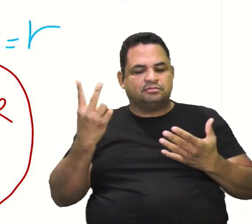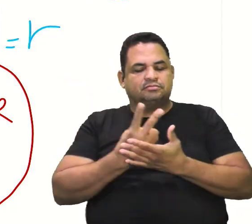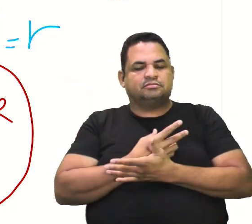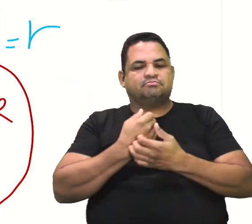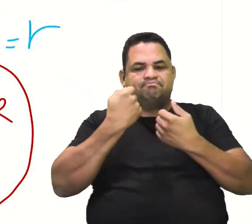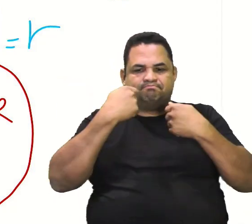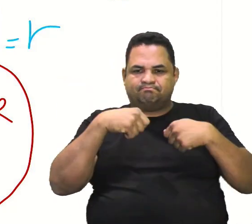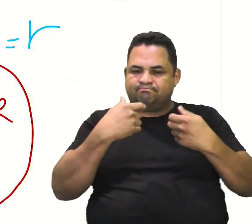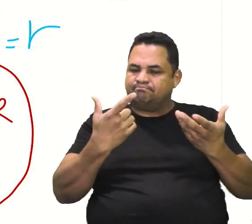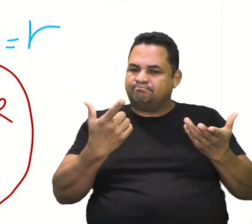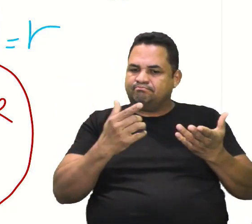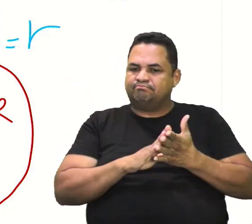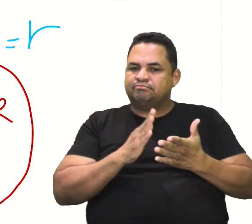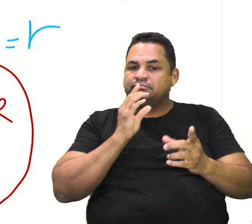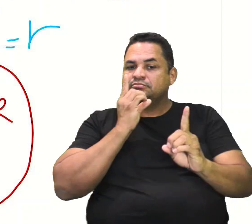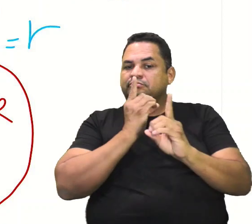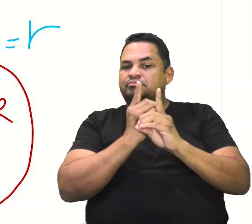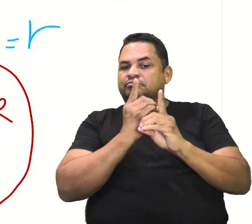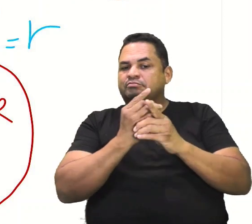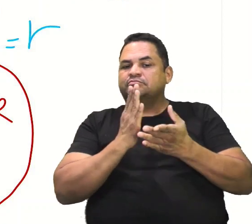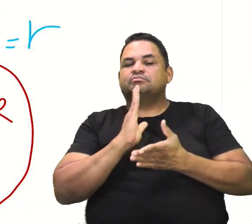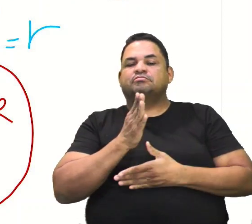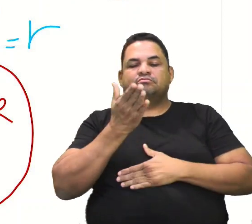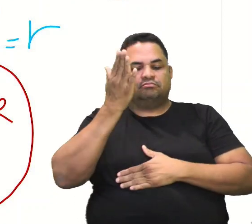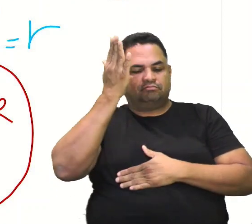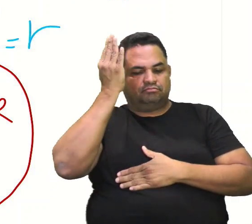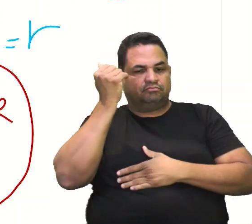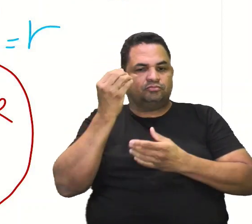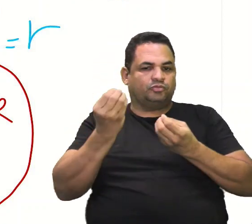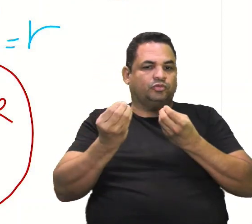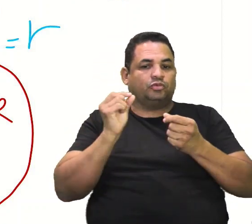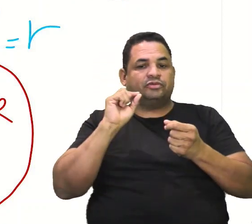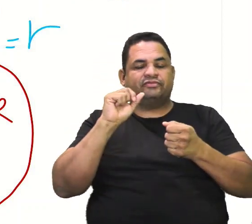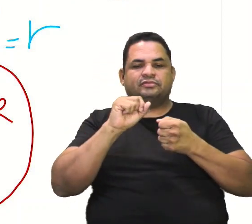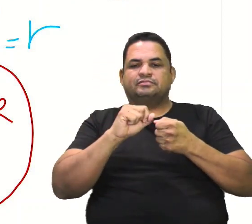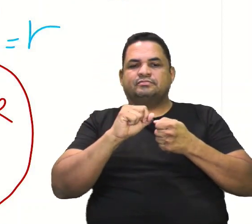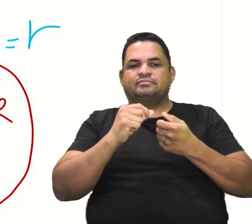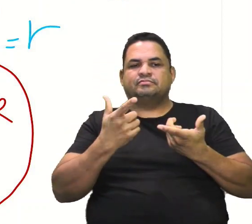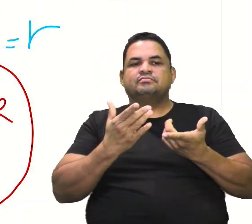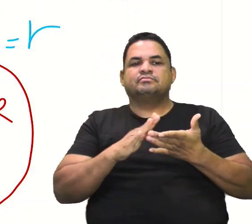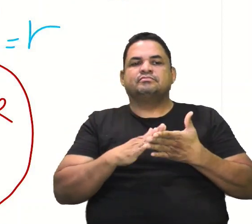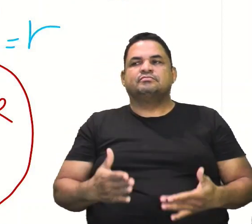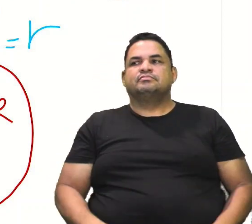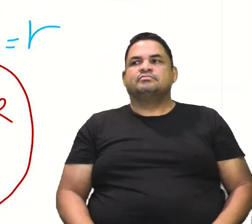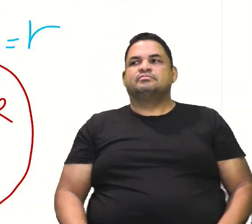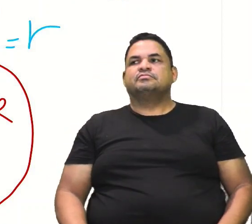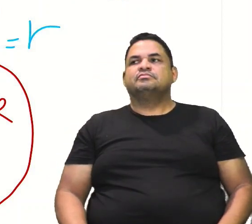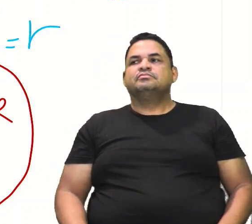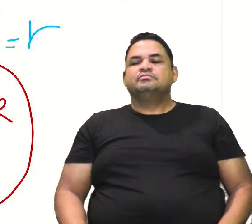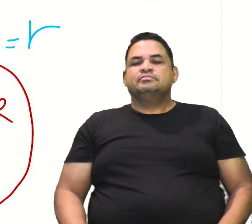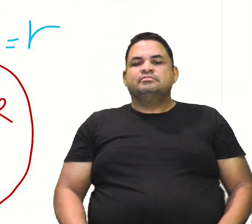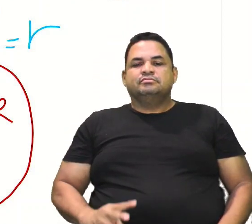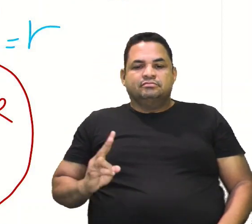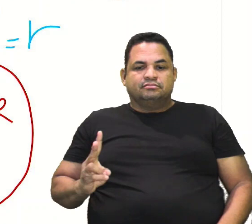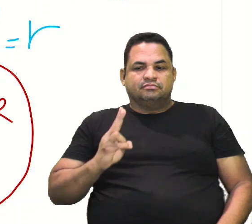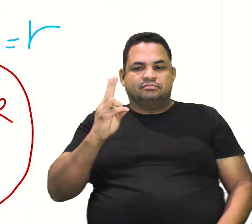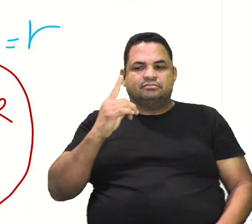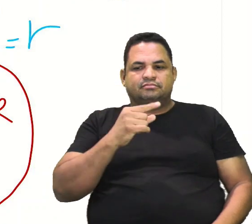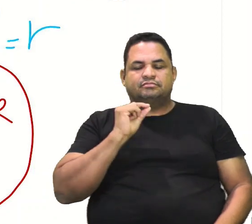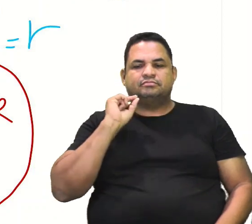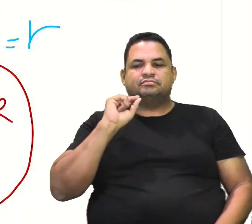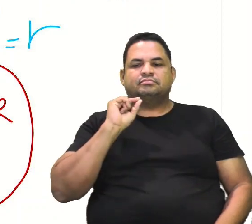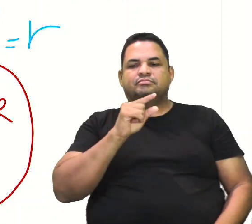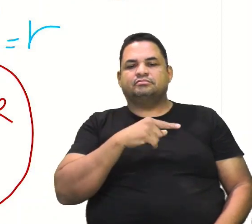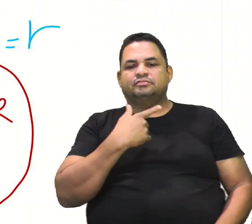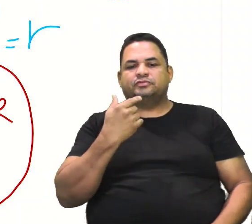situações possíveis e se você se deparar com uma dessa, você já sabe desenrolar aí também, tá? A vantagem é que estamos